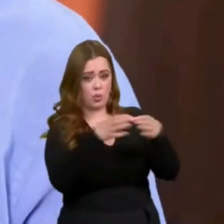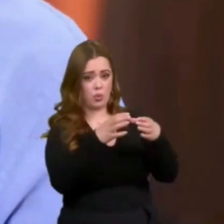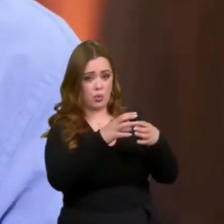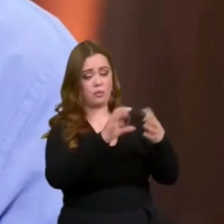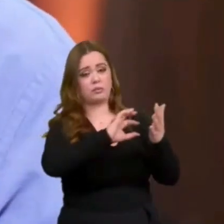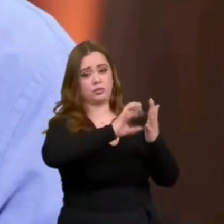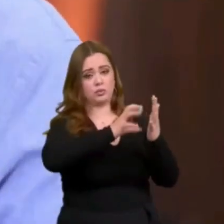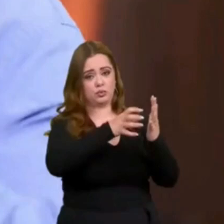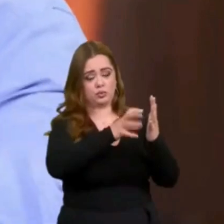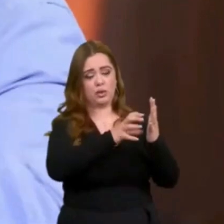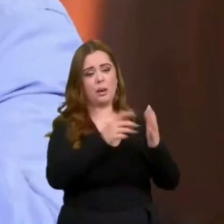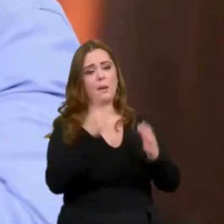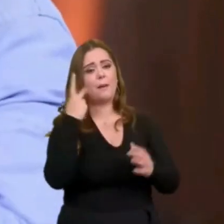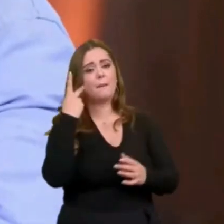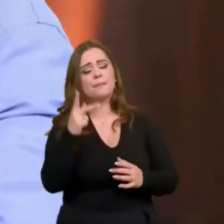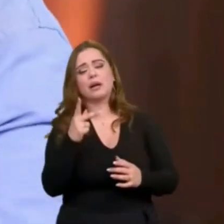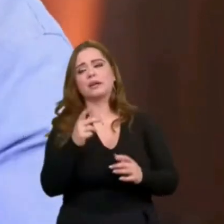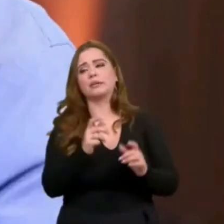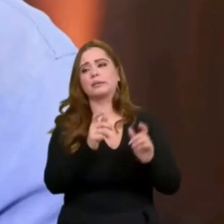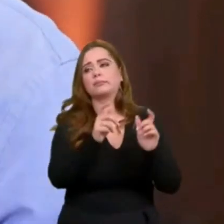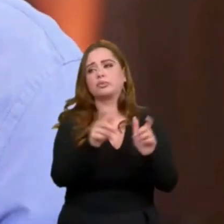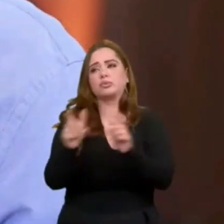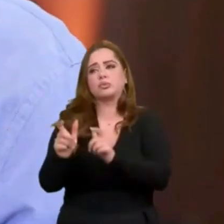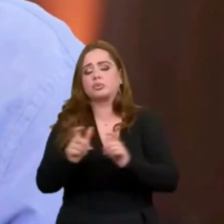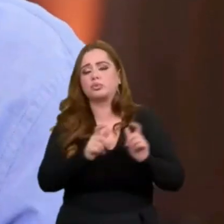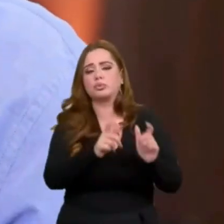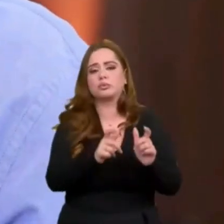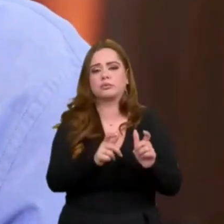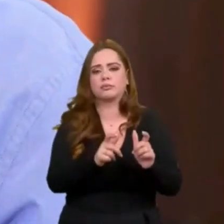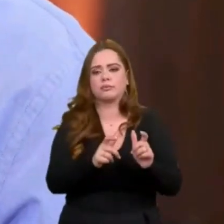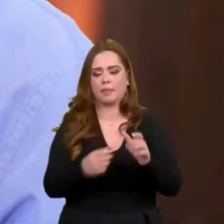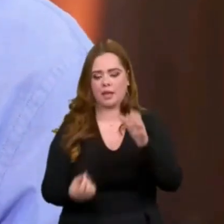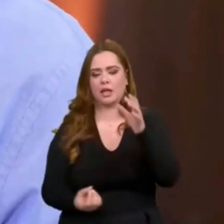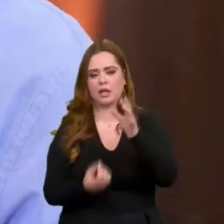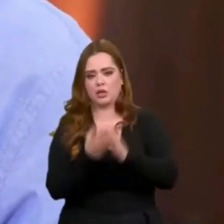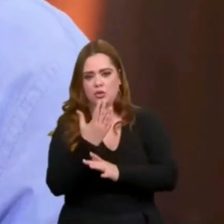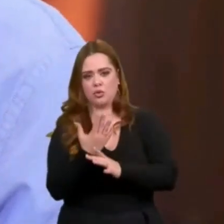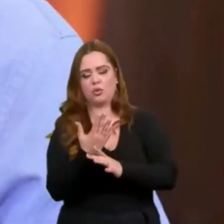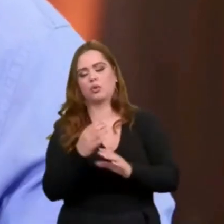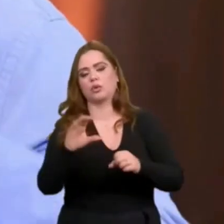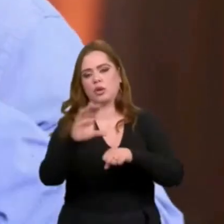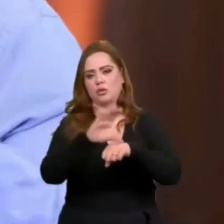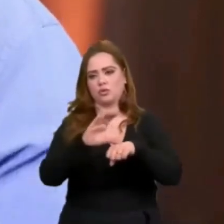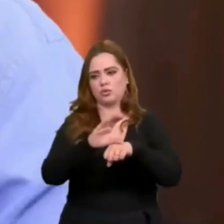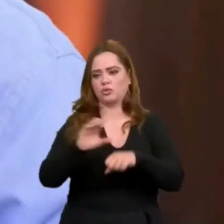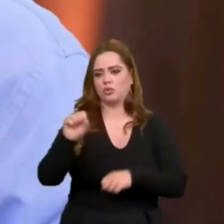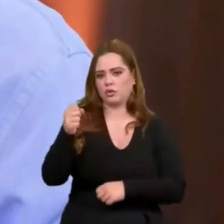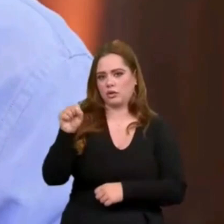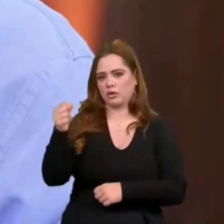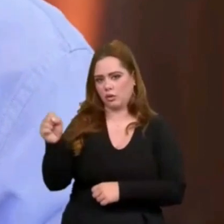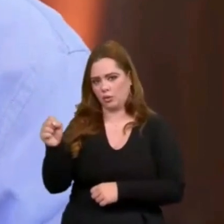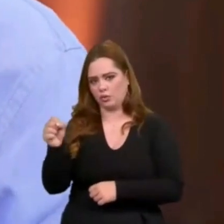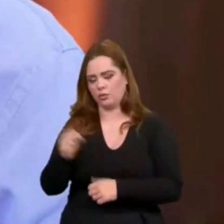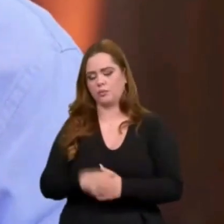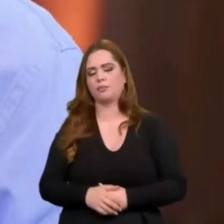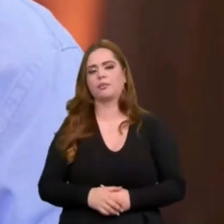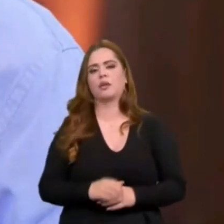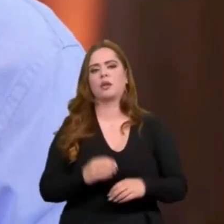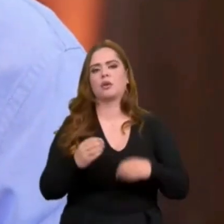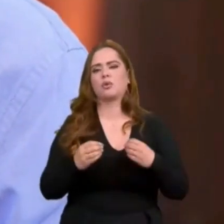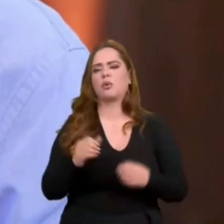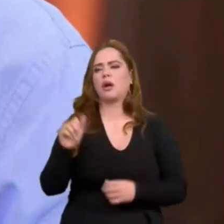determinadas situações. Eles nasceram na Constituinte de 88, com o Roberto Cardoso Alves, com o Fiuza, com o